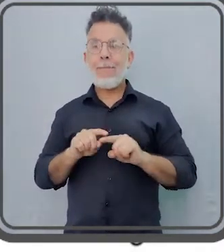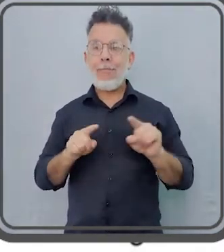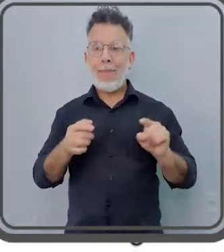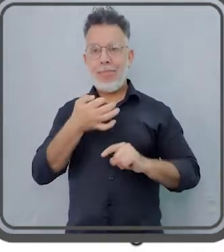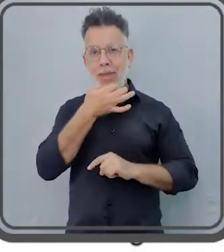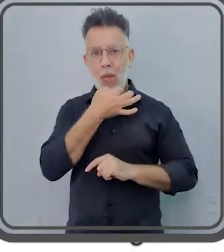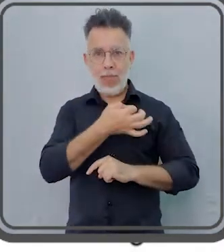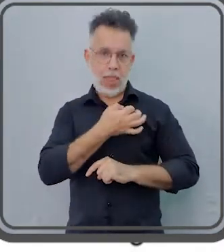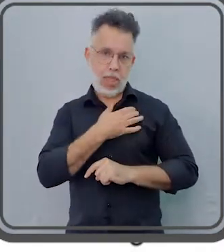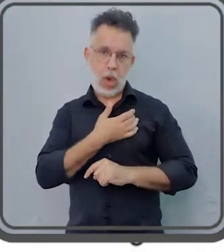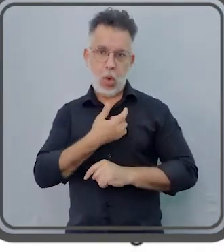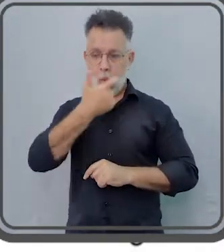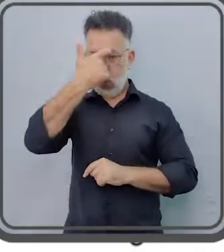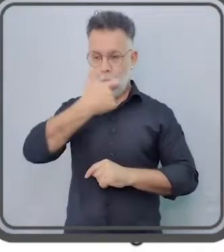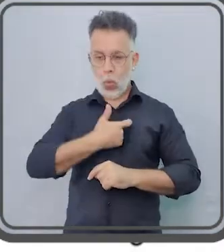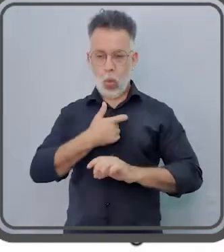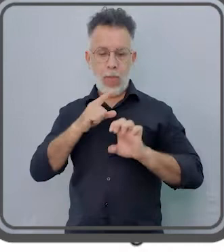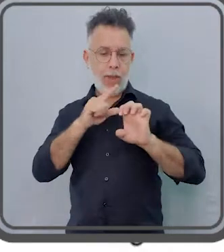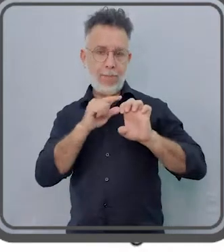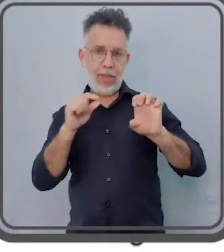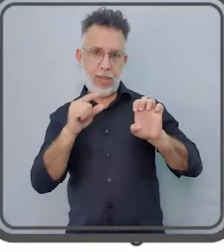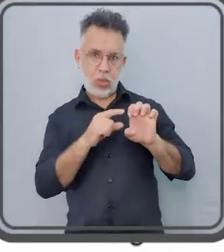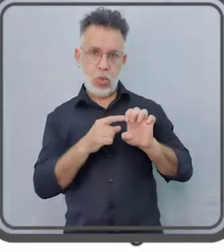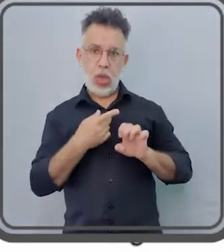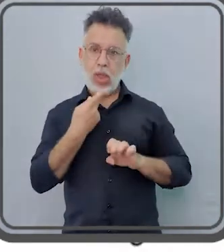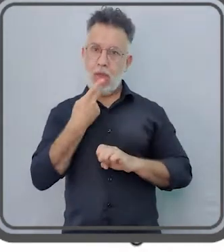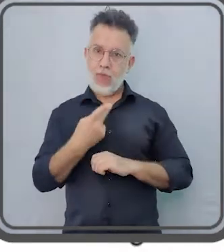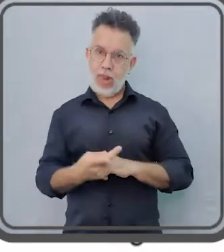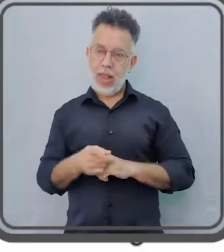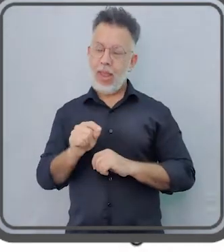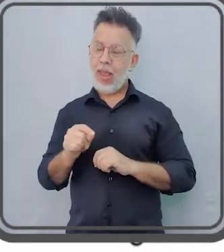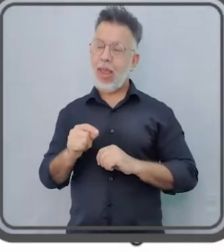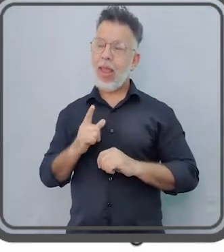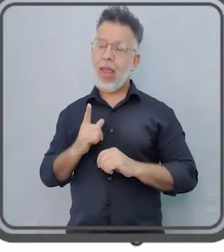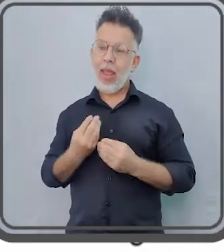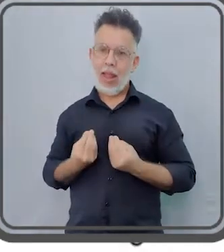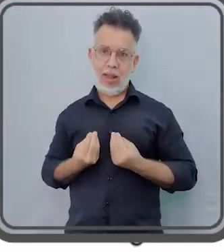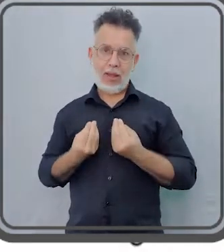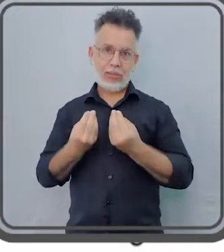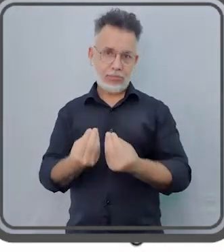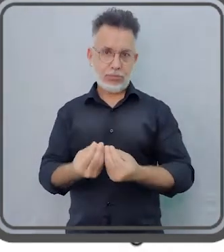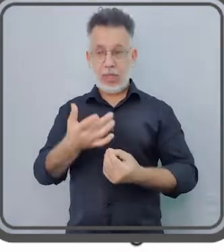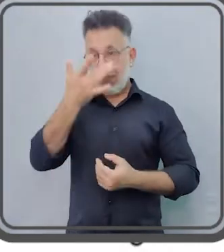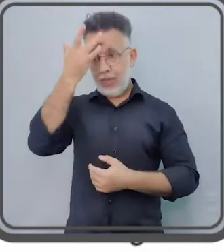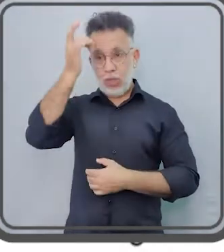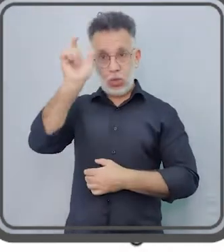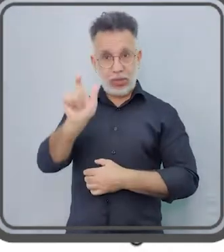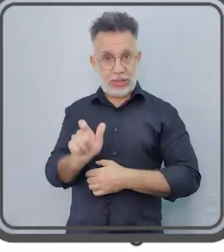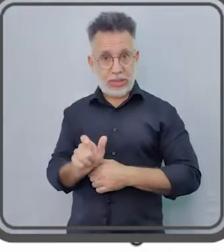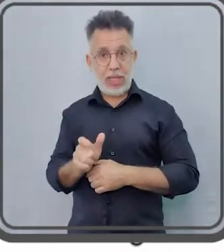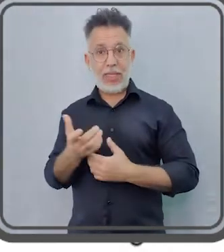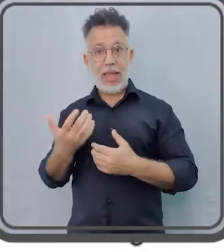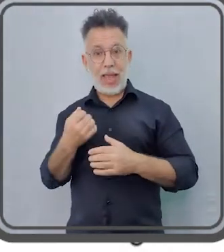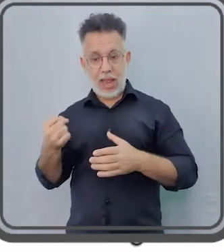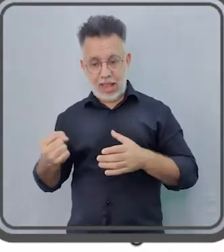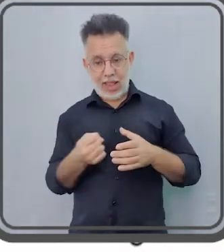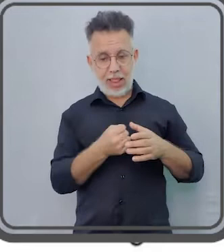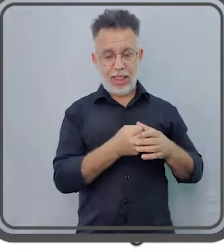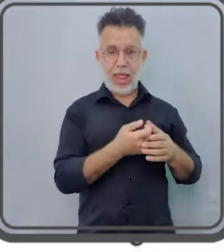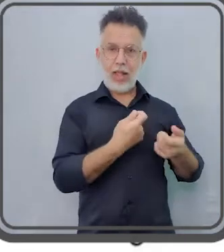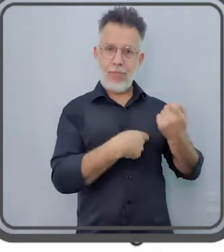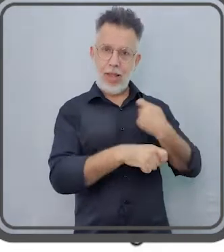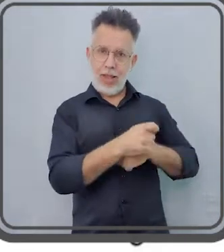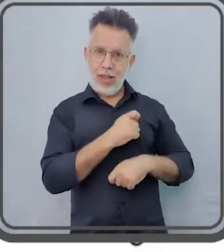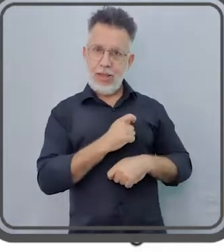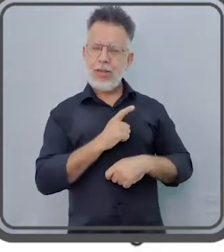diria que é estabelecer para pessoas que, enfim, pessoas que queiram entrar nesse mercado, ou que estão empreendendo, enfim, queiram entrar com o